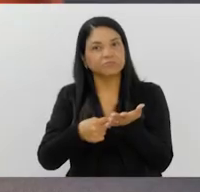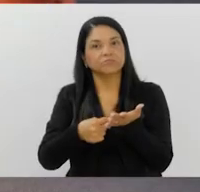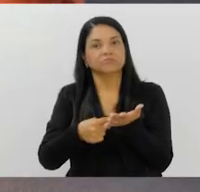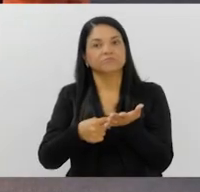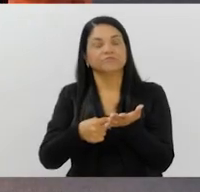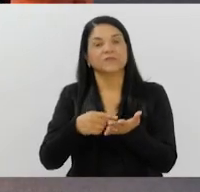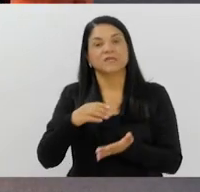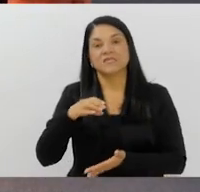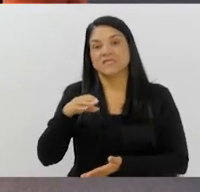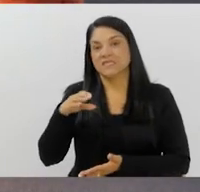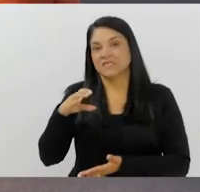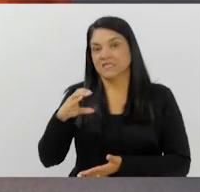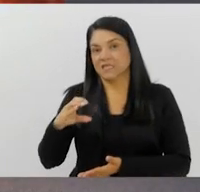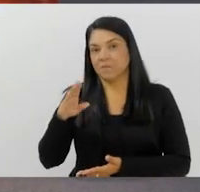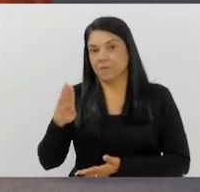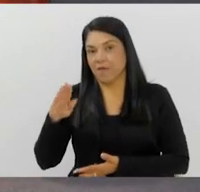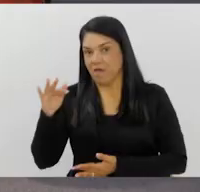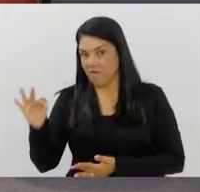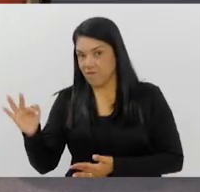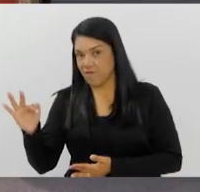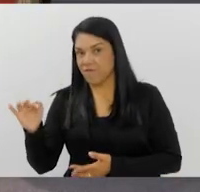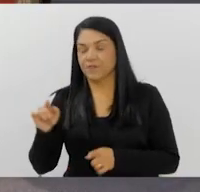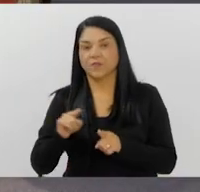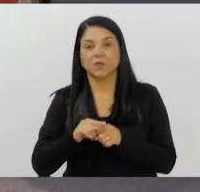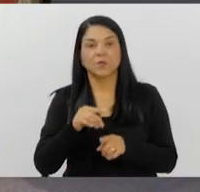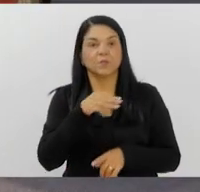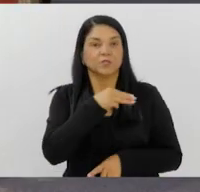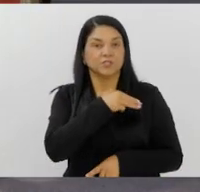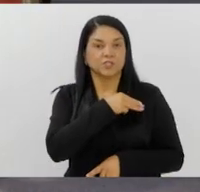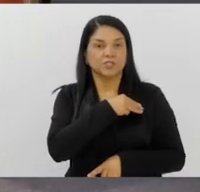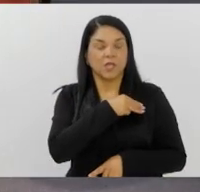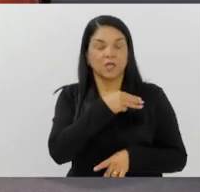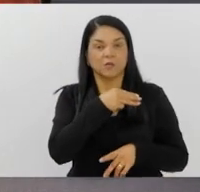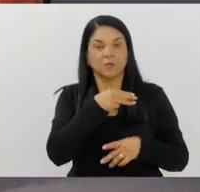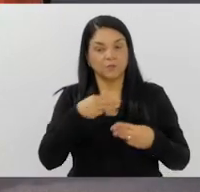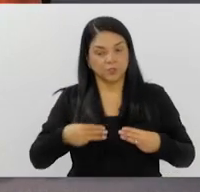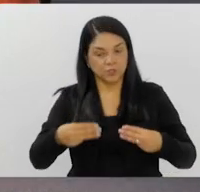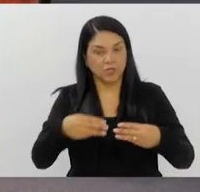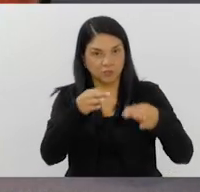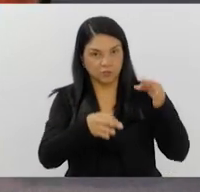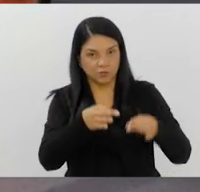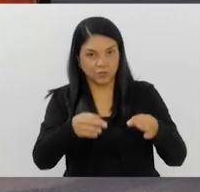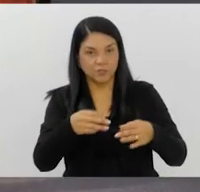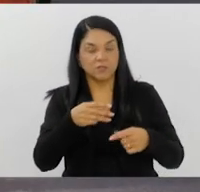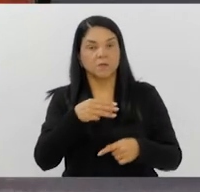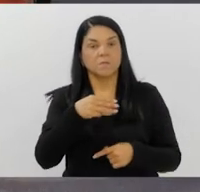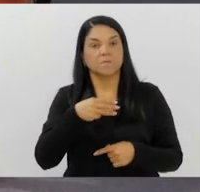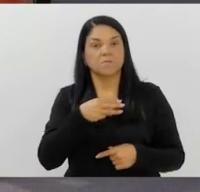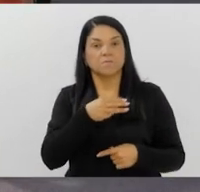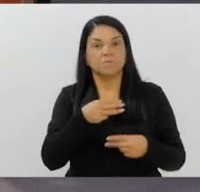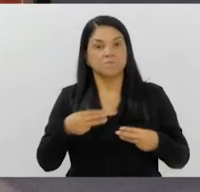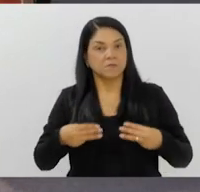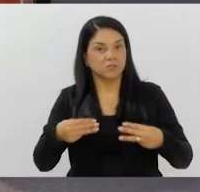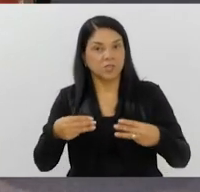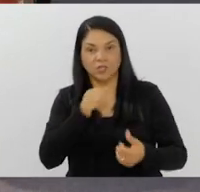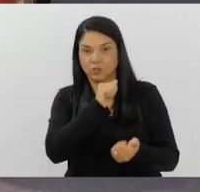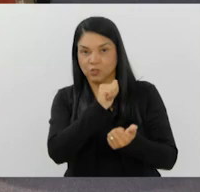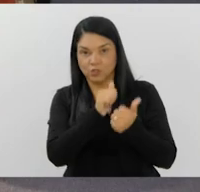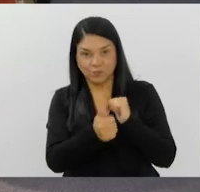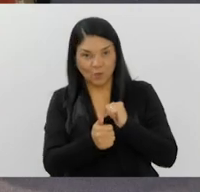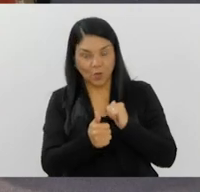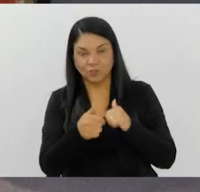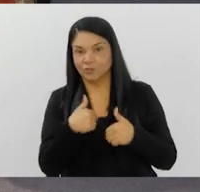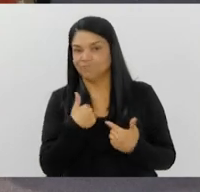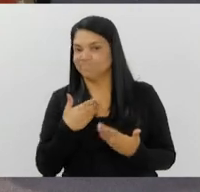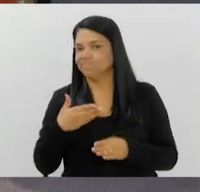a CBF e o Ministério da Justiça que o Ministério dos Esportes não está como participante só está